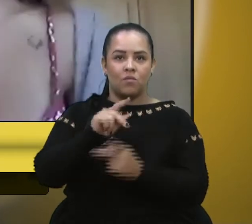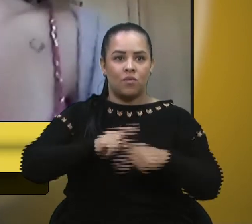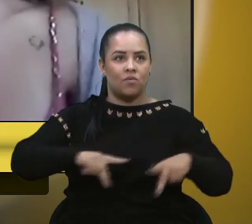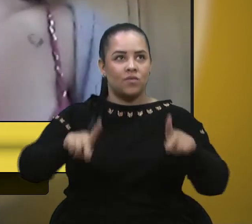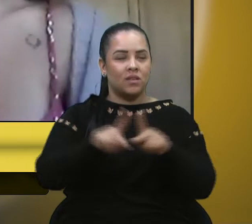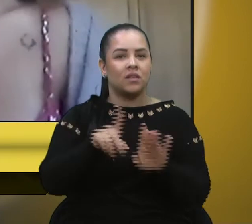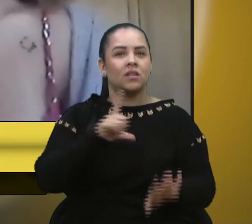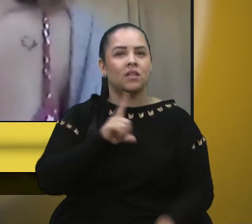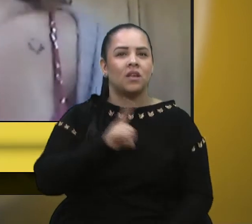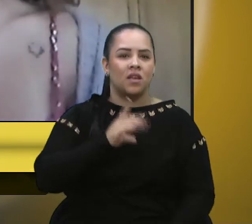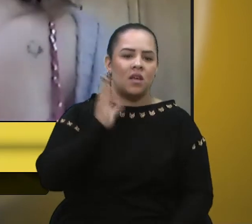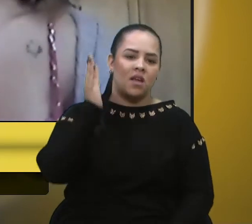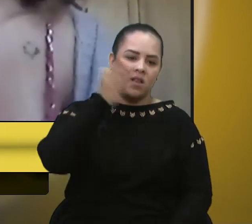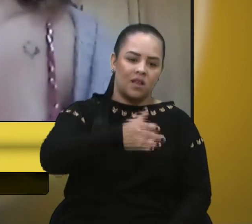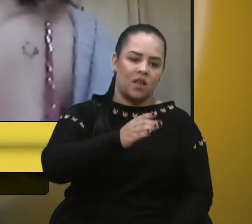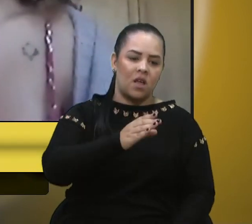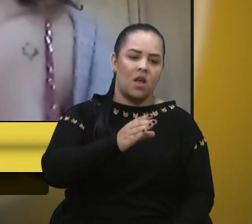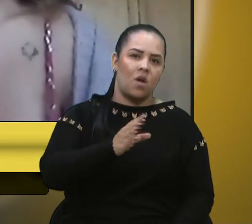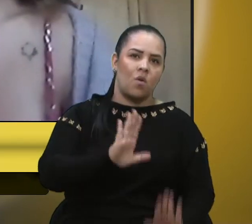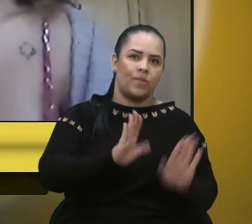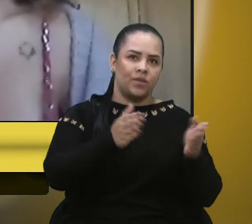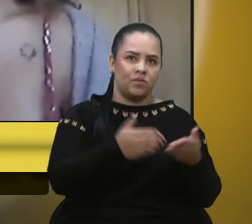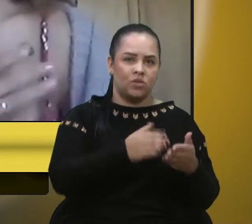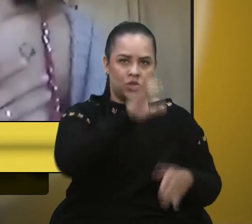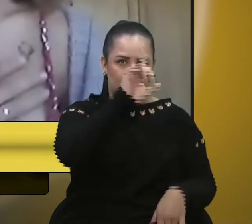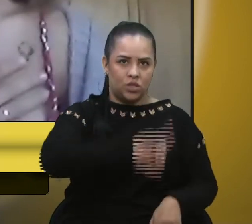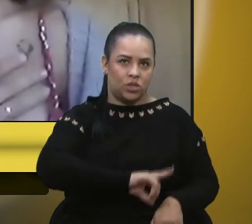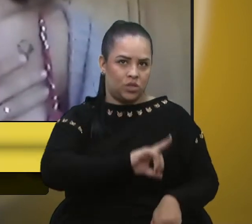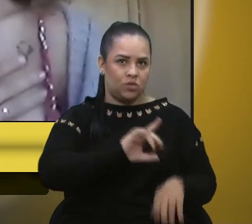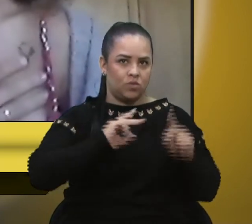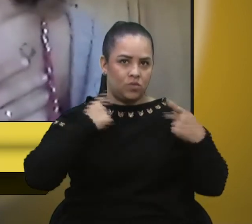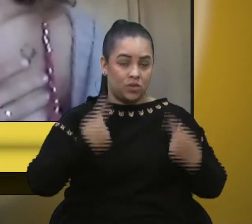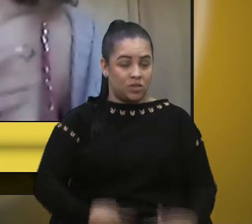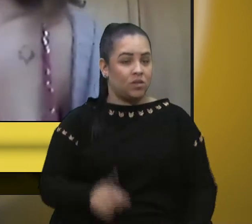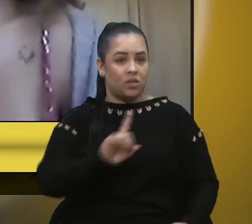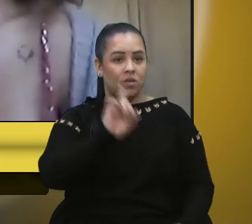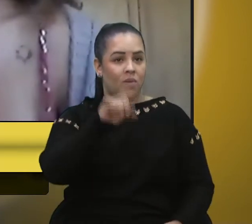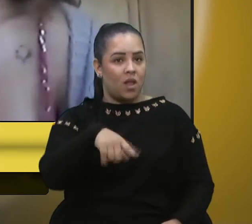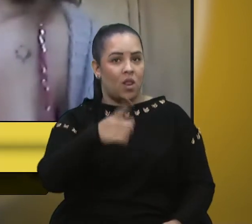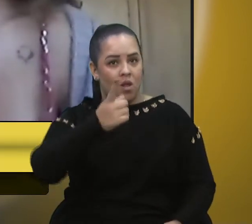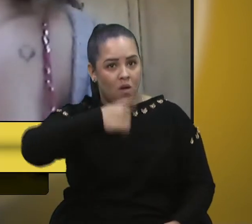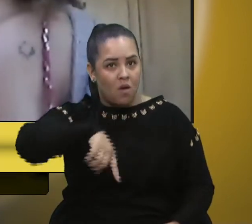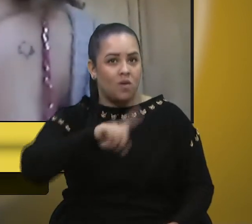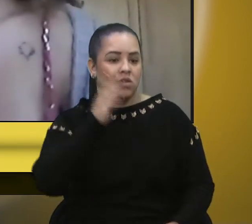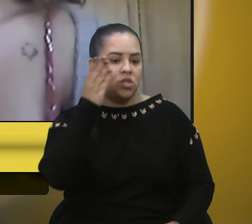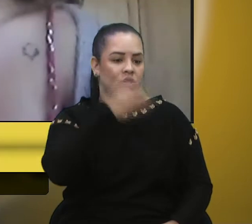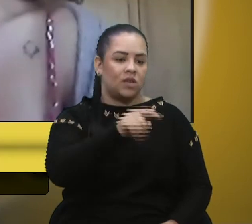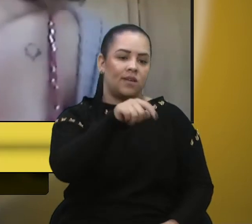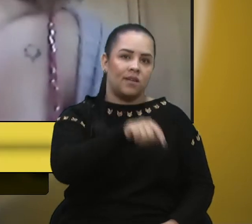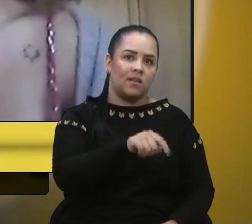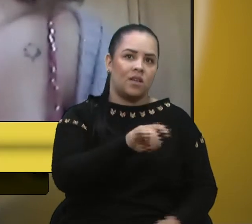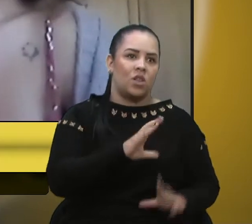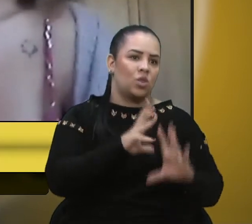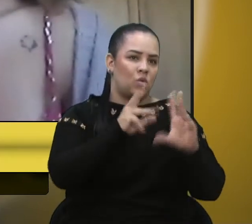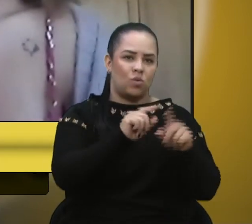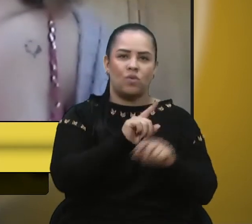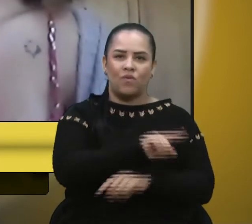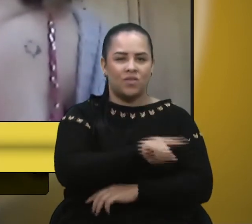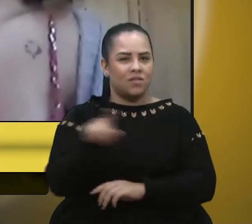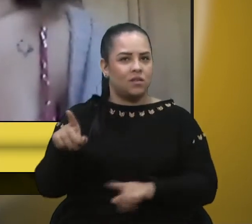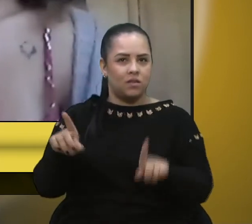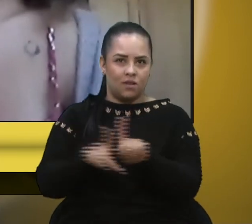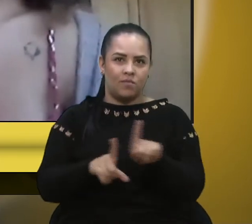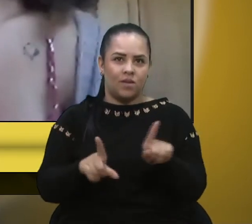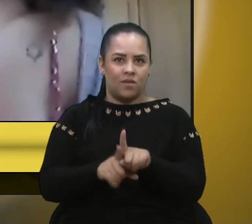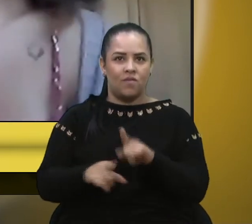a Comissão de Direitos Humanos, e eu acredito que não é algo que chega até nós, provavelmente chega a todos vocês, relatos